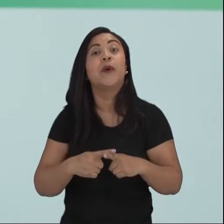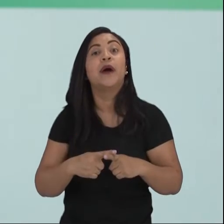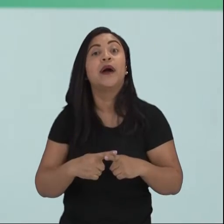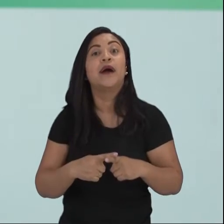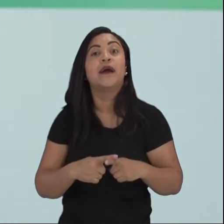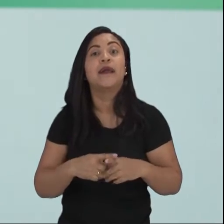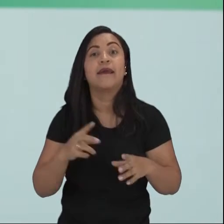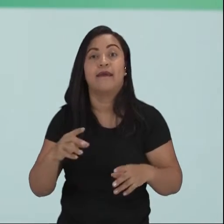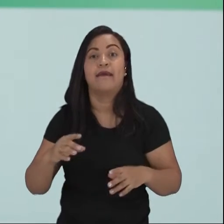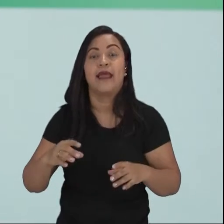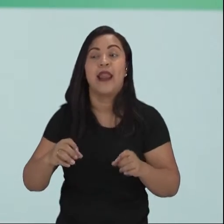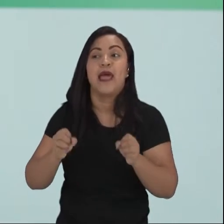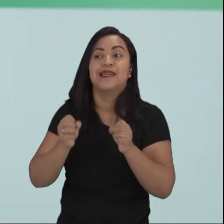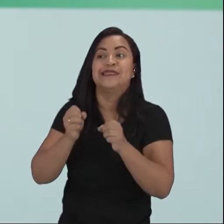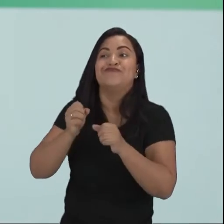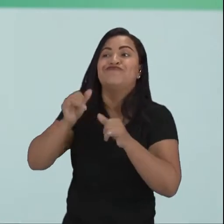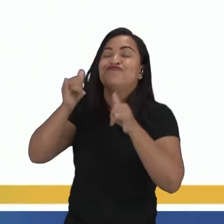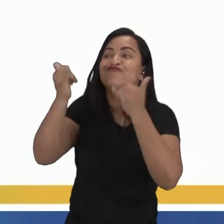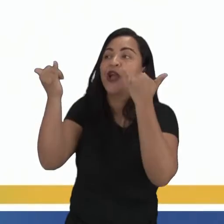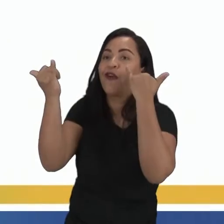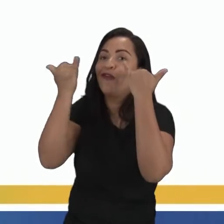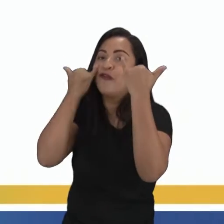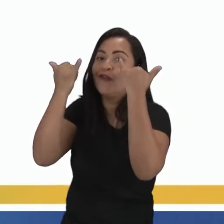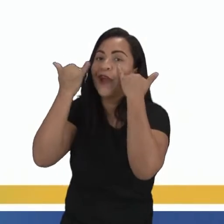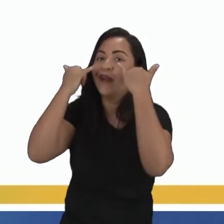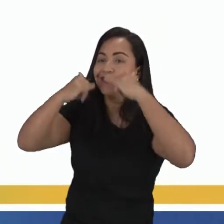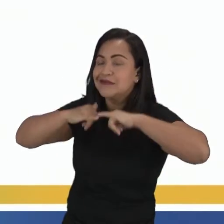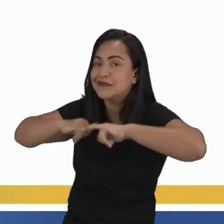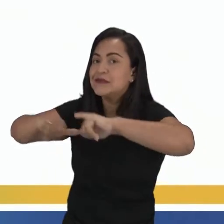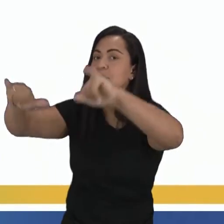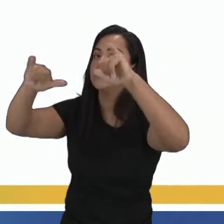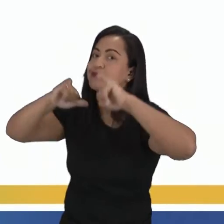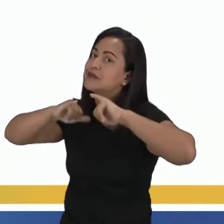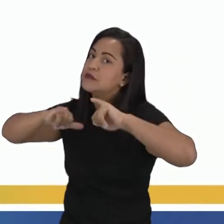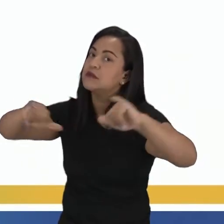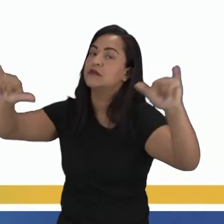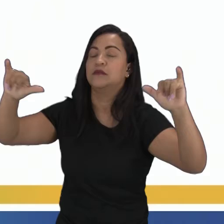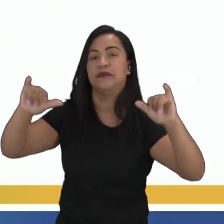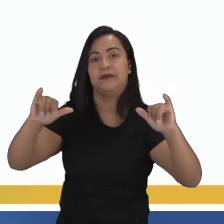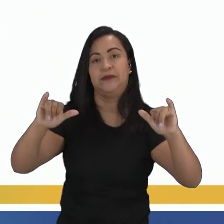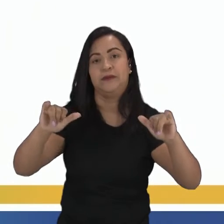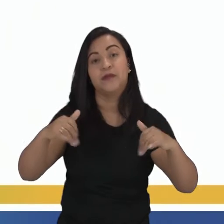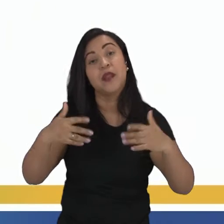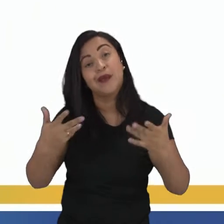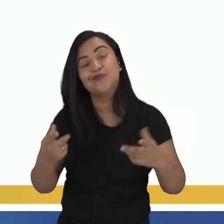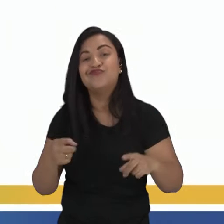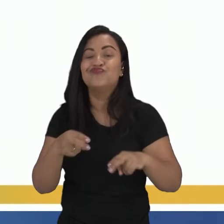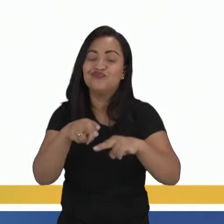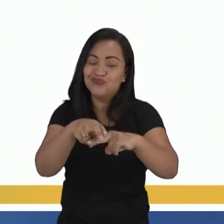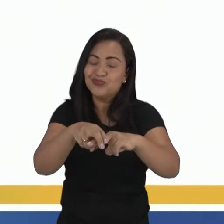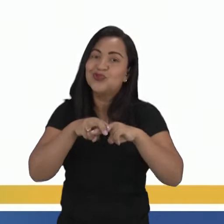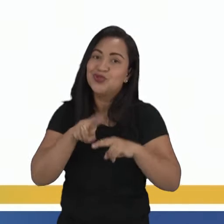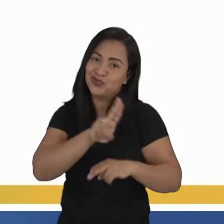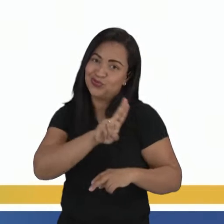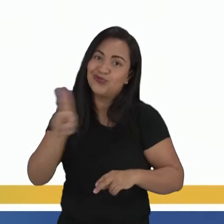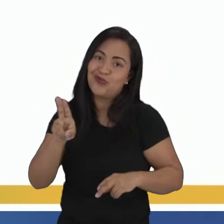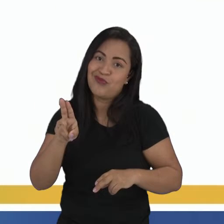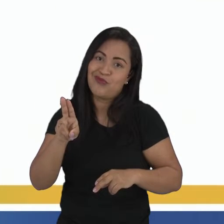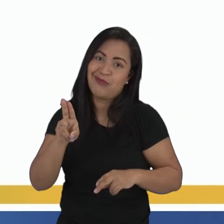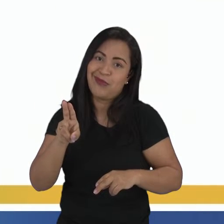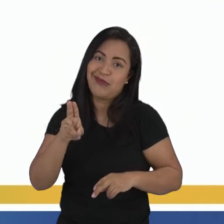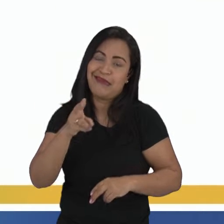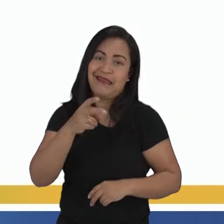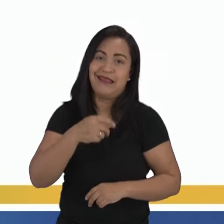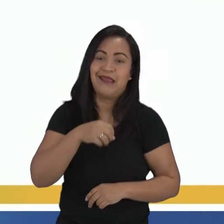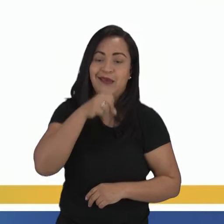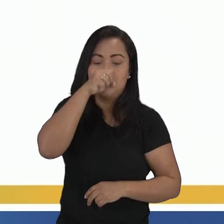foi uma das que divulgou isso de uma maneira mais contundente, tá? Então meio que ficou a fala